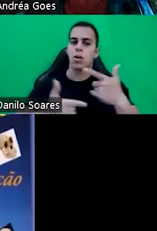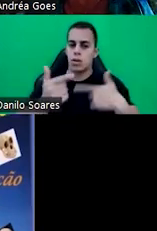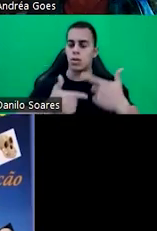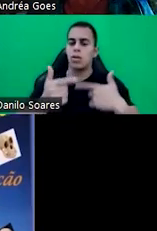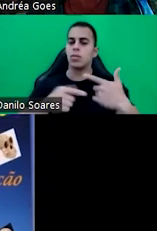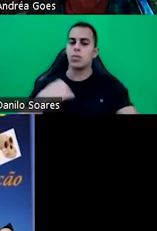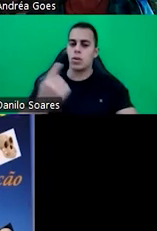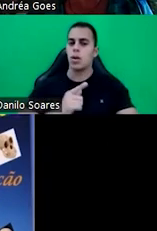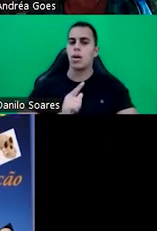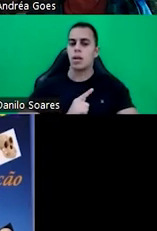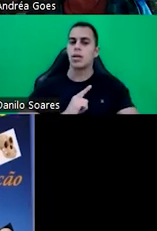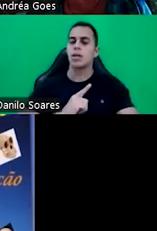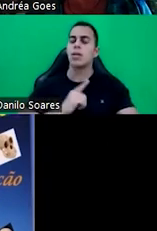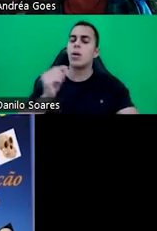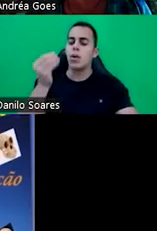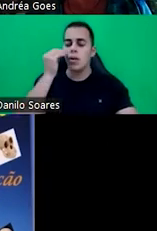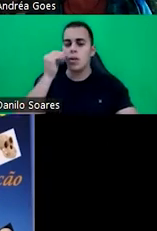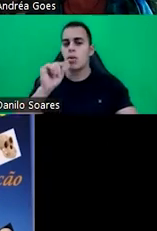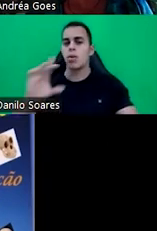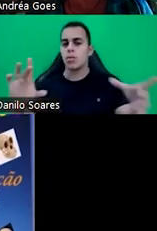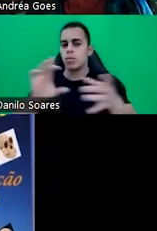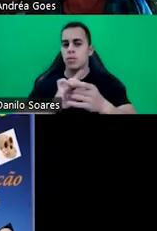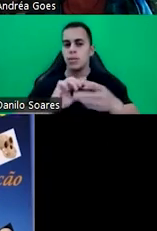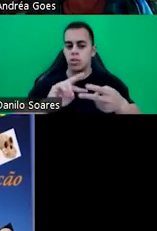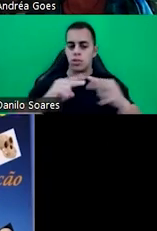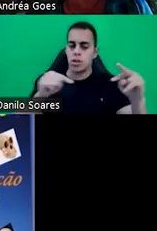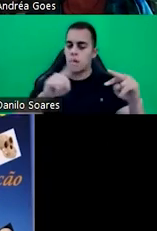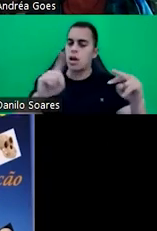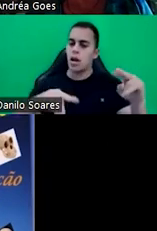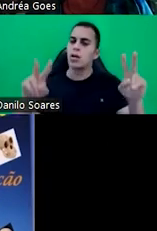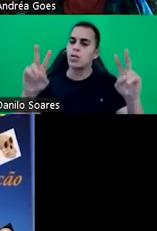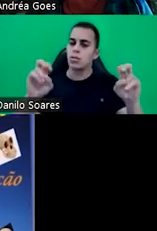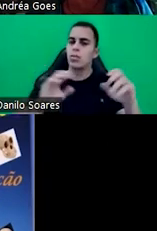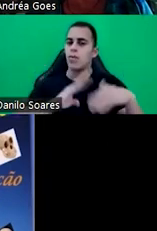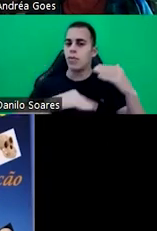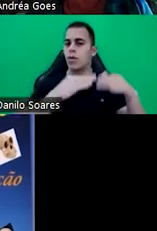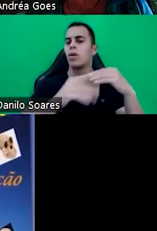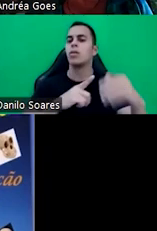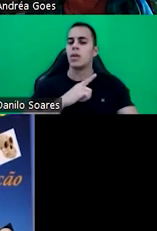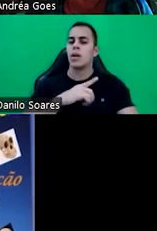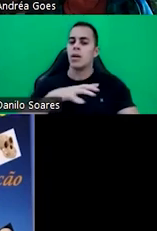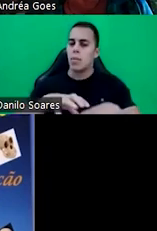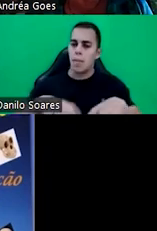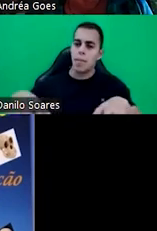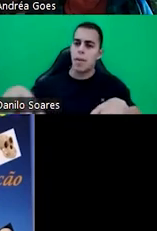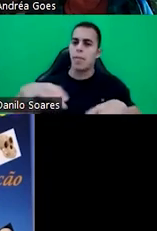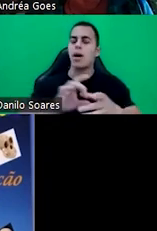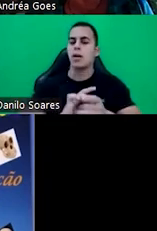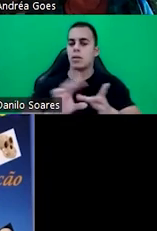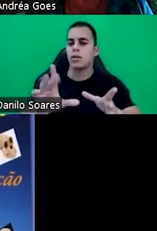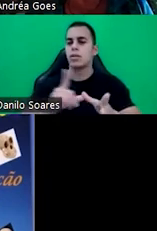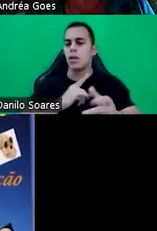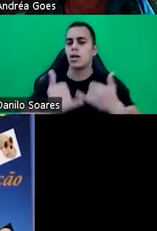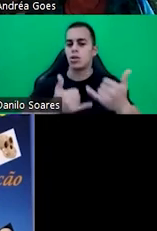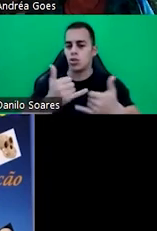para associar genética e ensino de evolução. Então, é um dos setores que a gente tem na exposição também. Então, a gente tem jogos de tabuleiro como